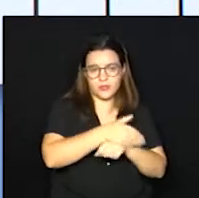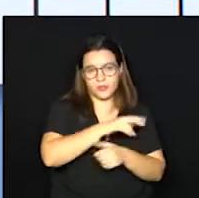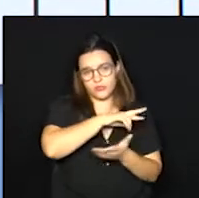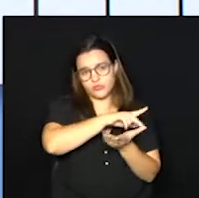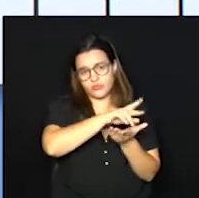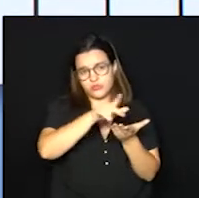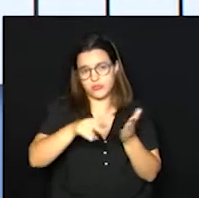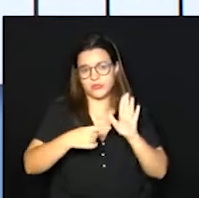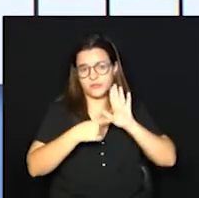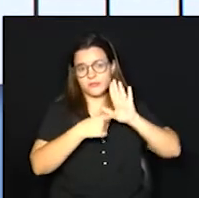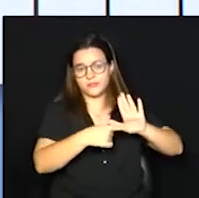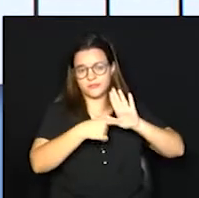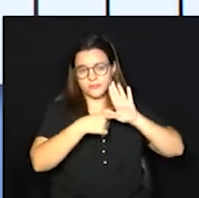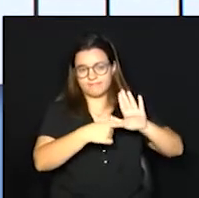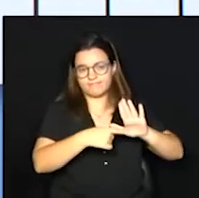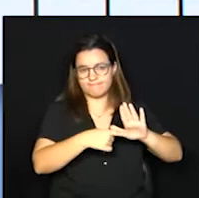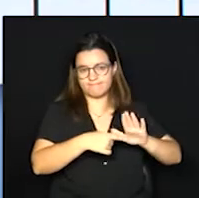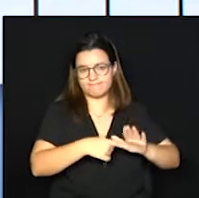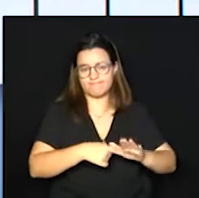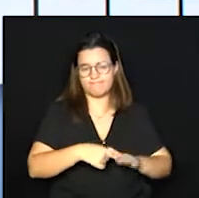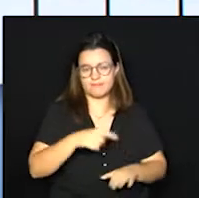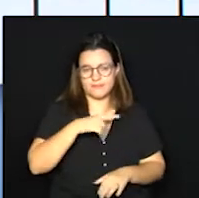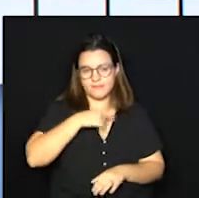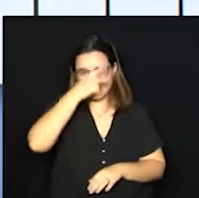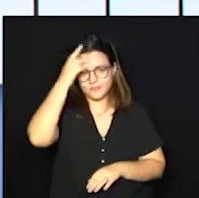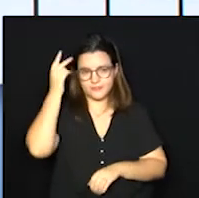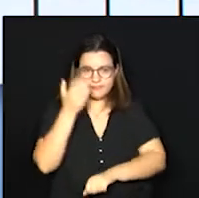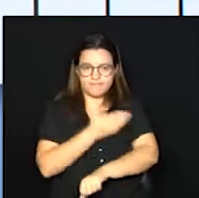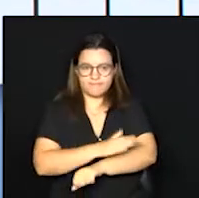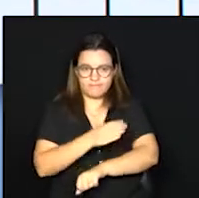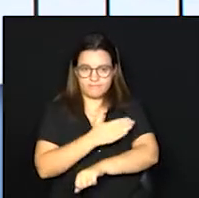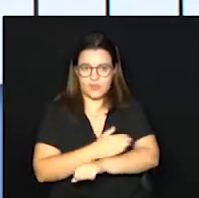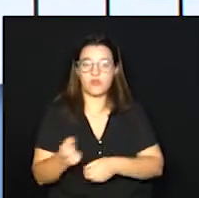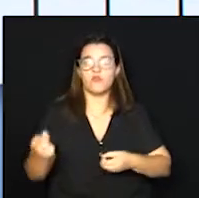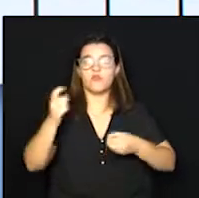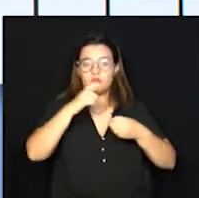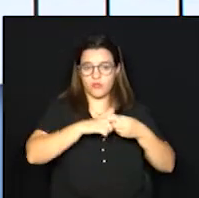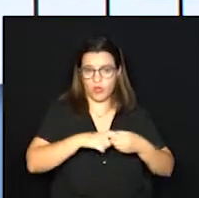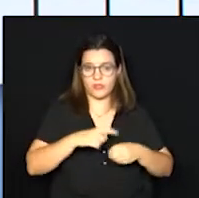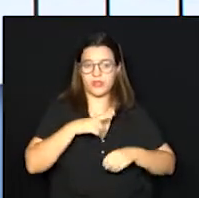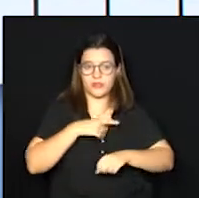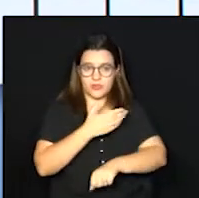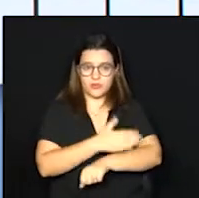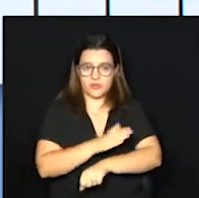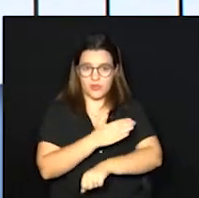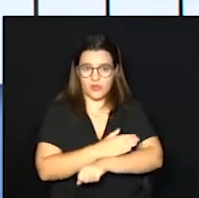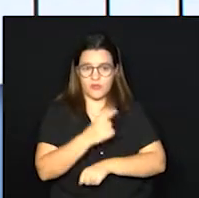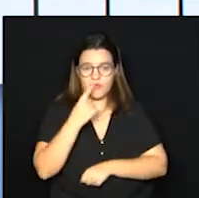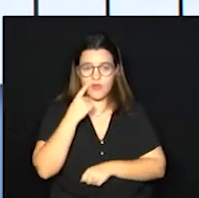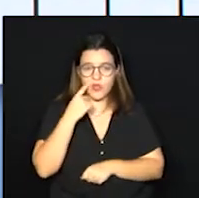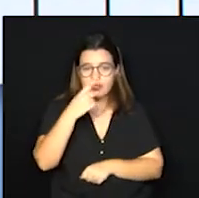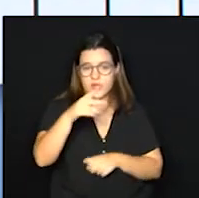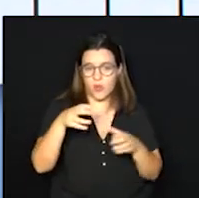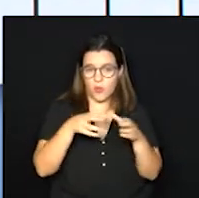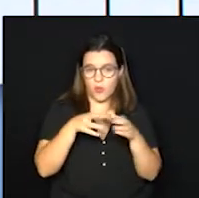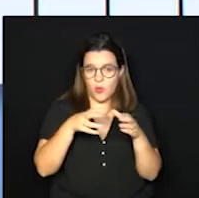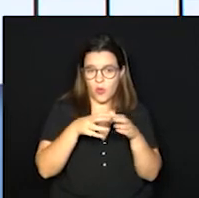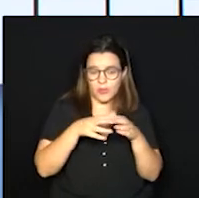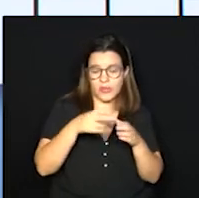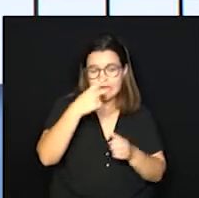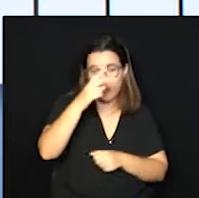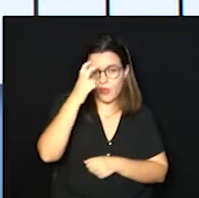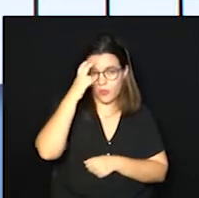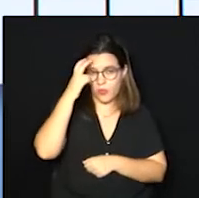outras apresentações que a gente tem ali onde o pessoal ensaia, vai voltar a ter ensaio. Veja aí com o seu grupo de cultura